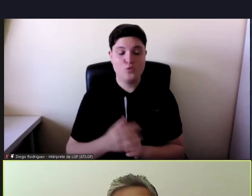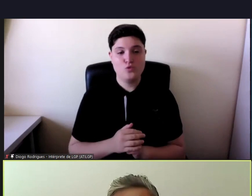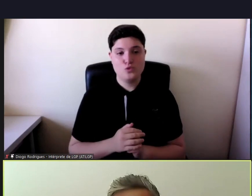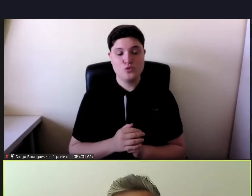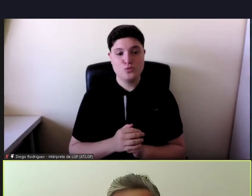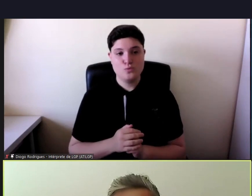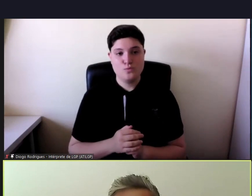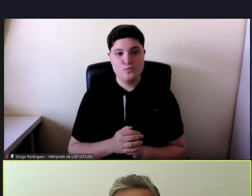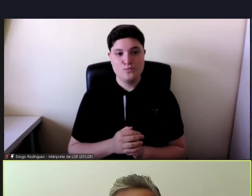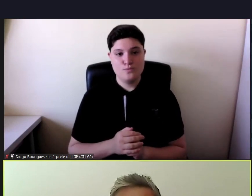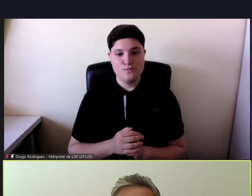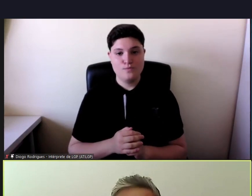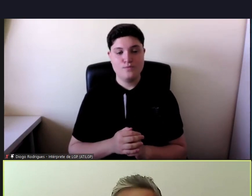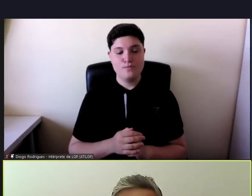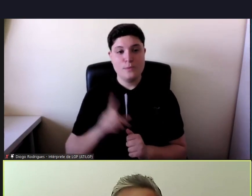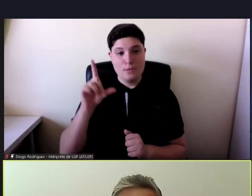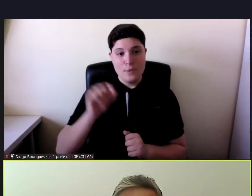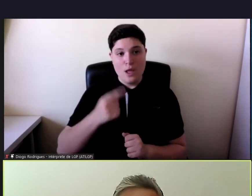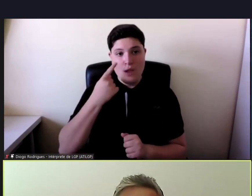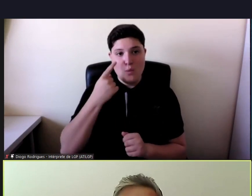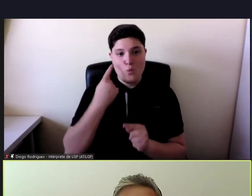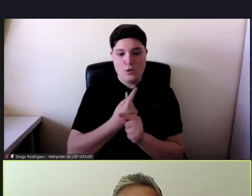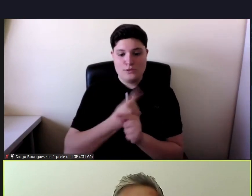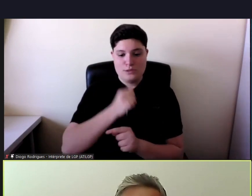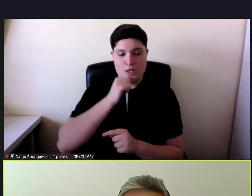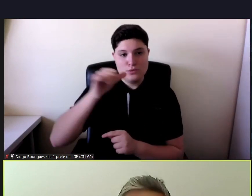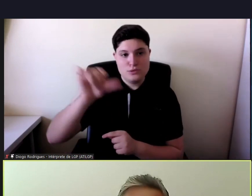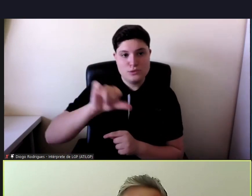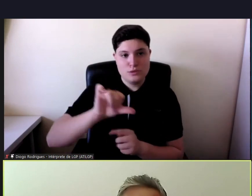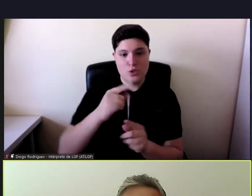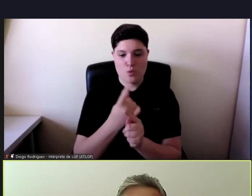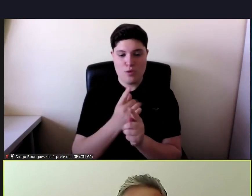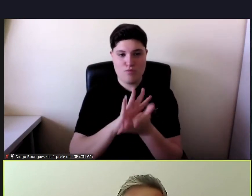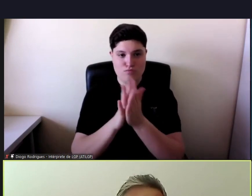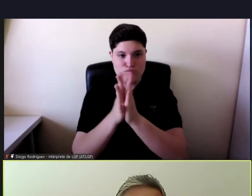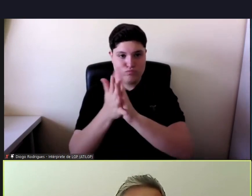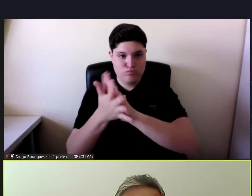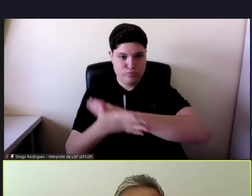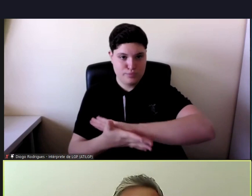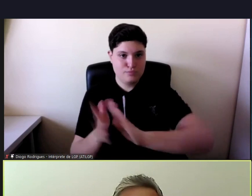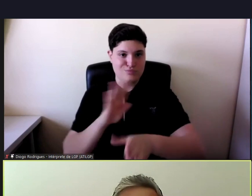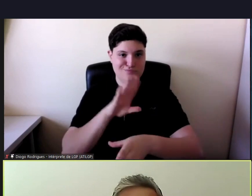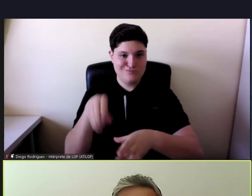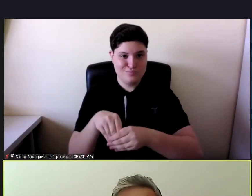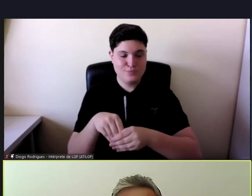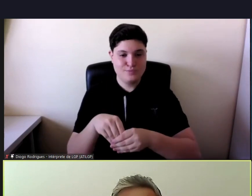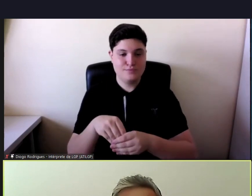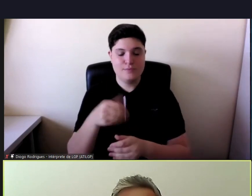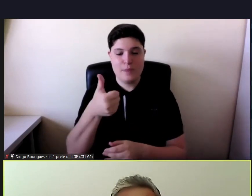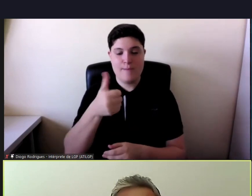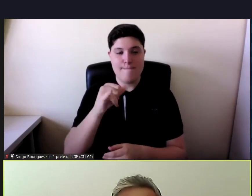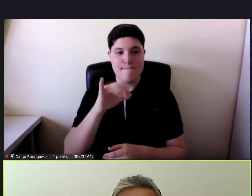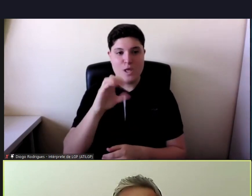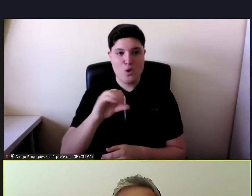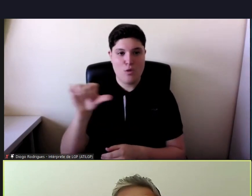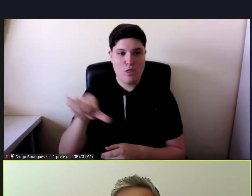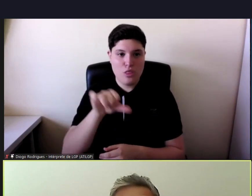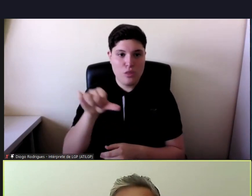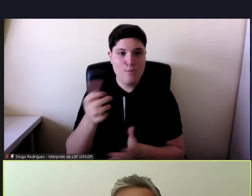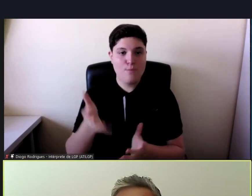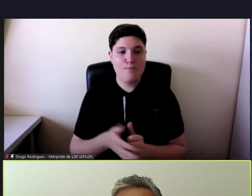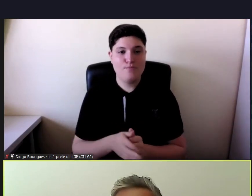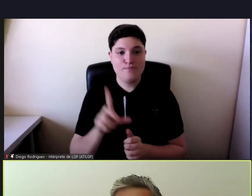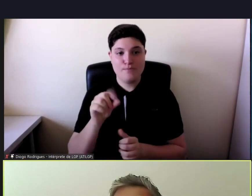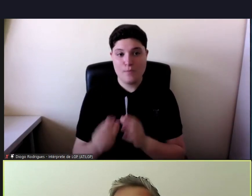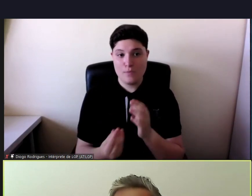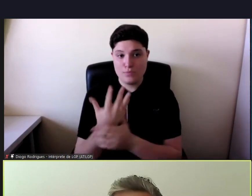sobra das divisões entre os Estados dos territórios soberanos. Isto é, os Global Commons, é o mar alto, os fundos marinhos, a